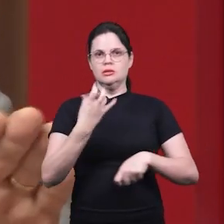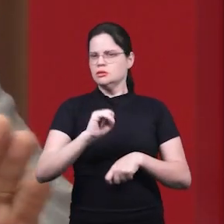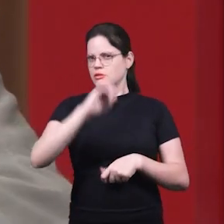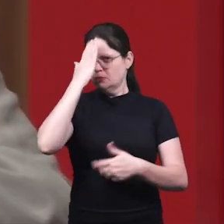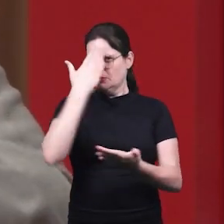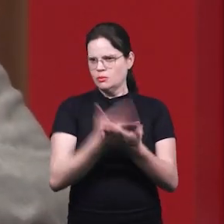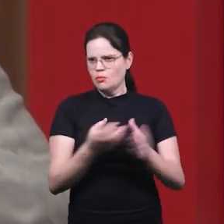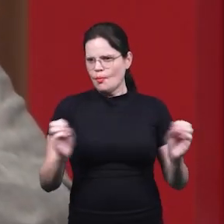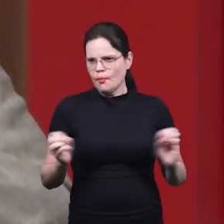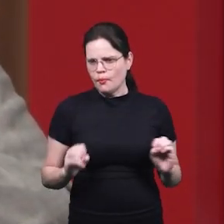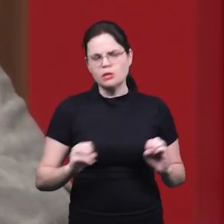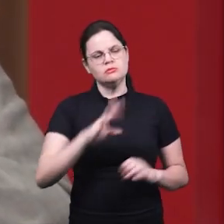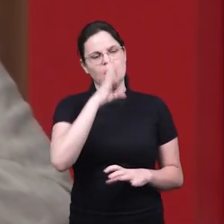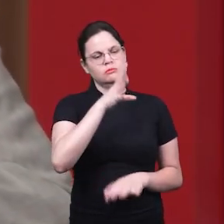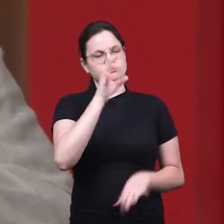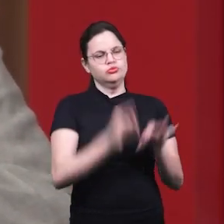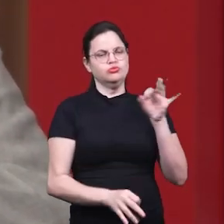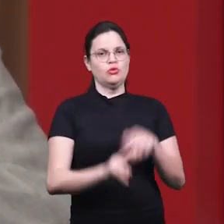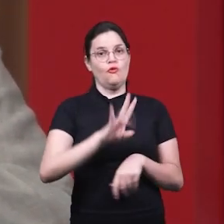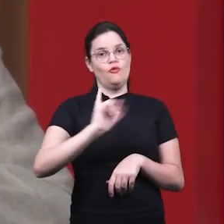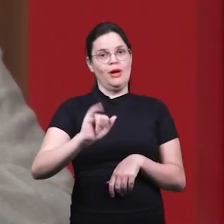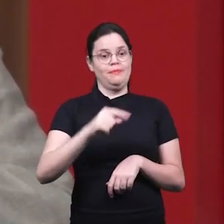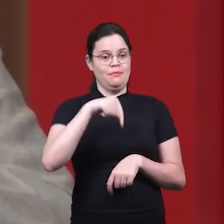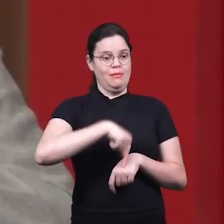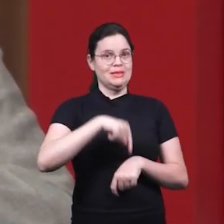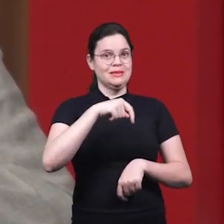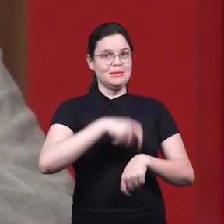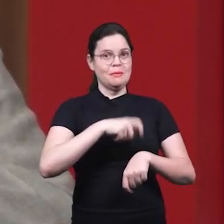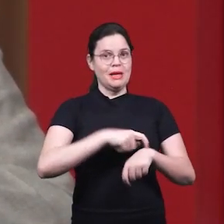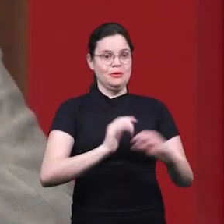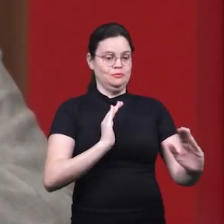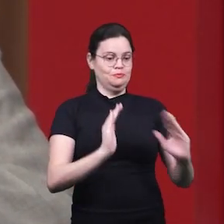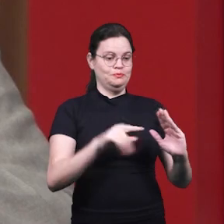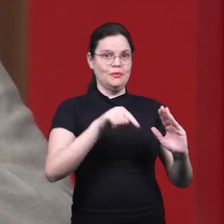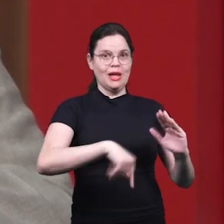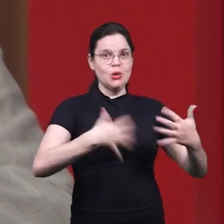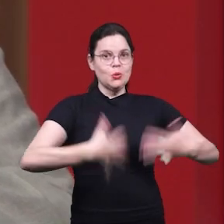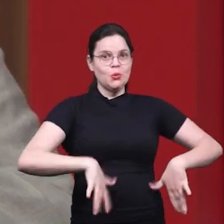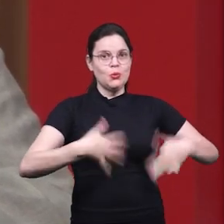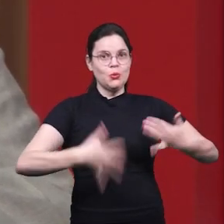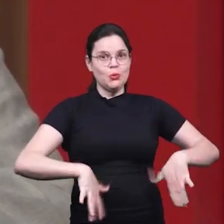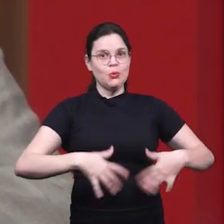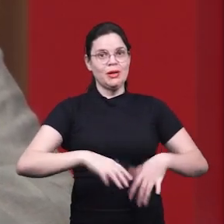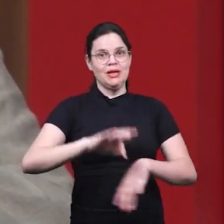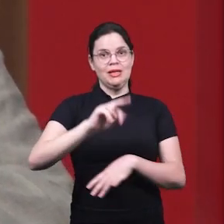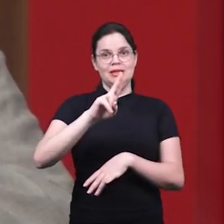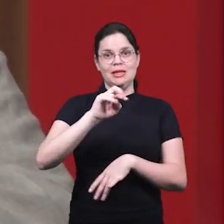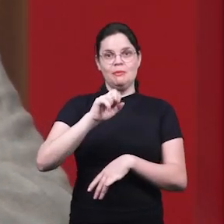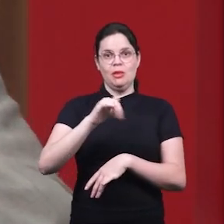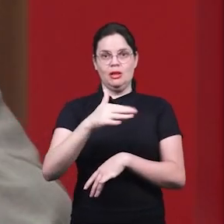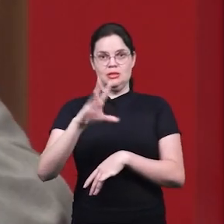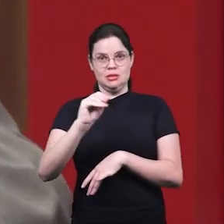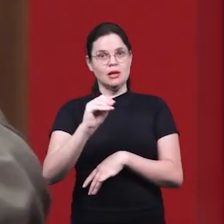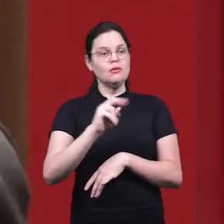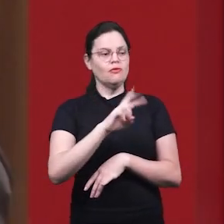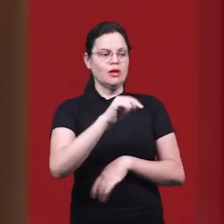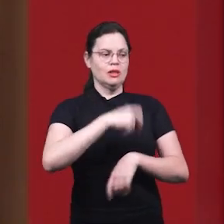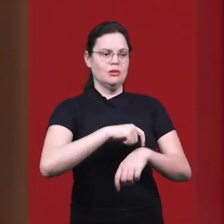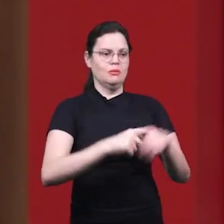não tem, só haverá agora, na grande tribulação, o tempo para Israel. Vou ler mais um pouquinho.